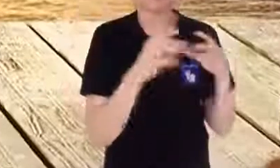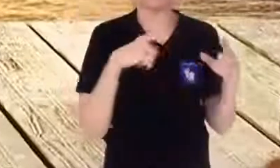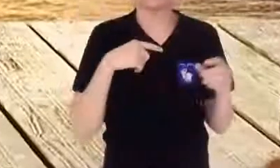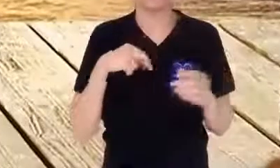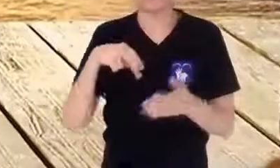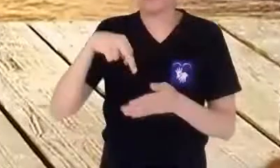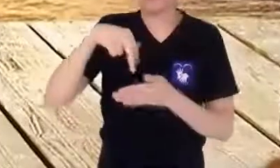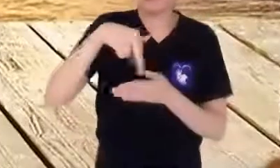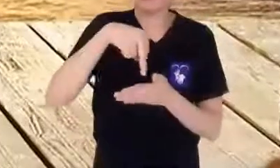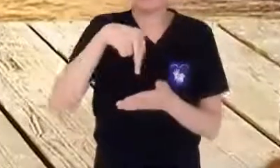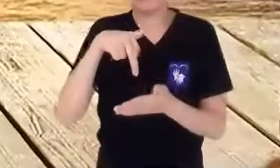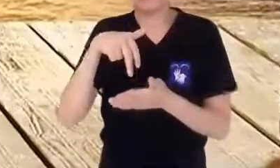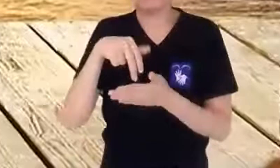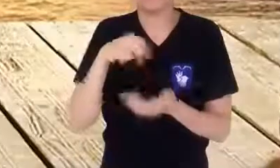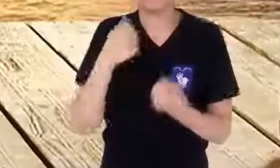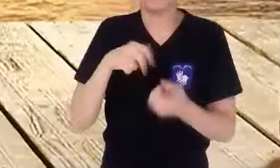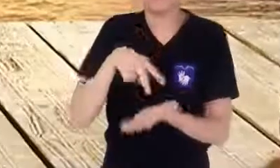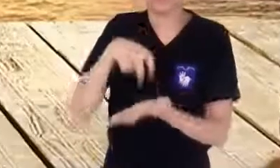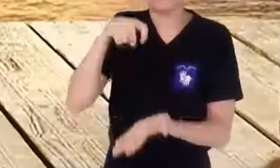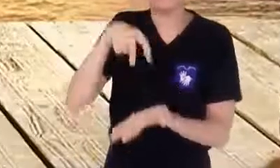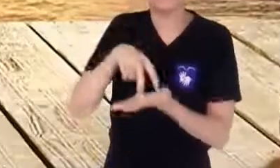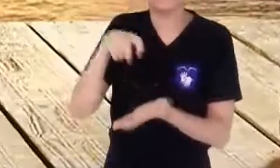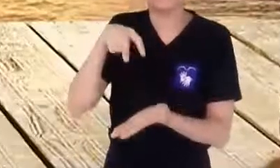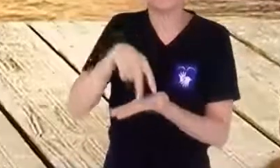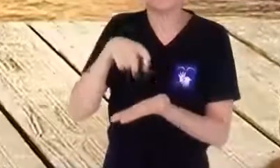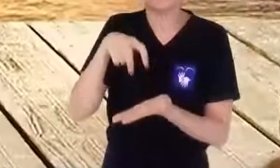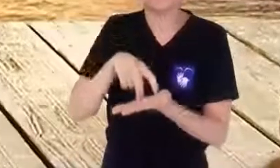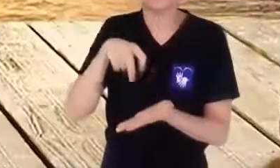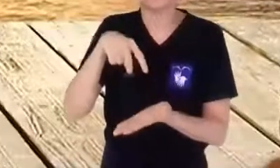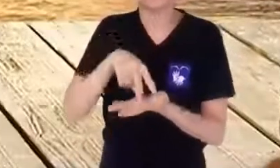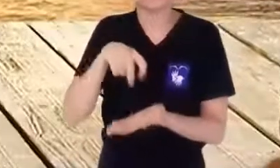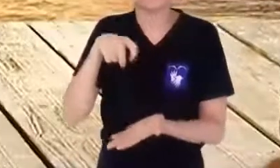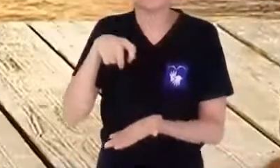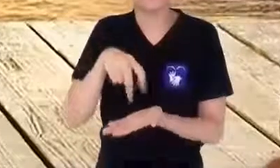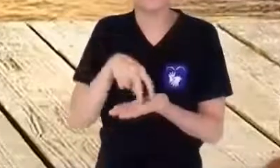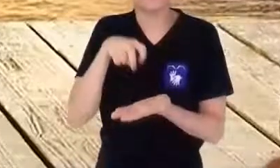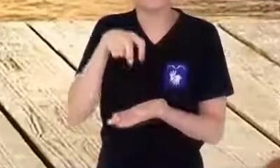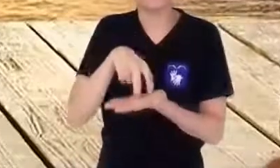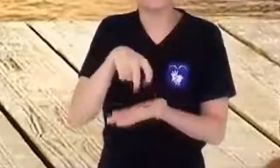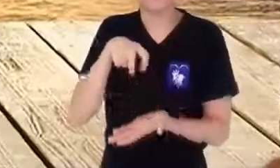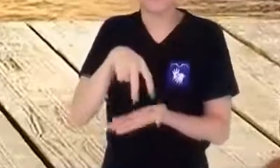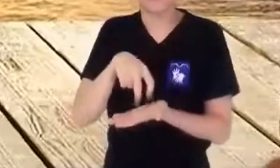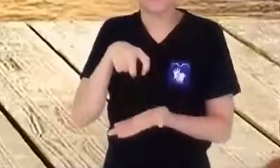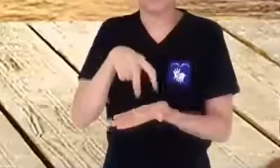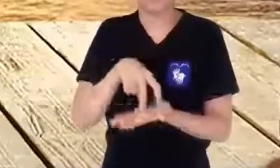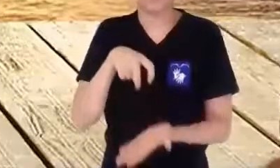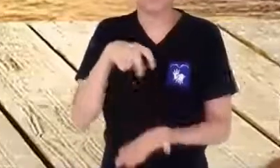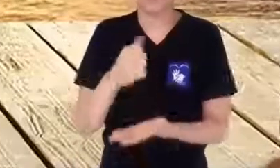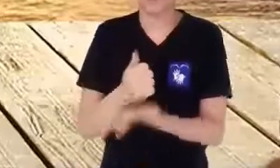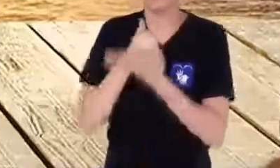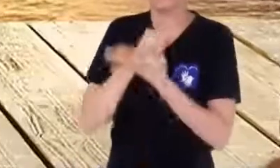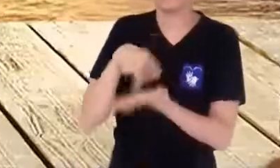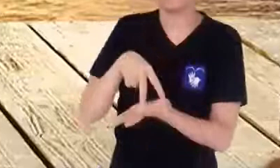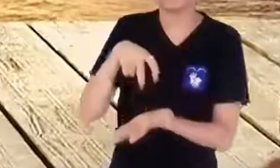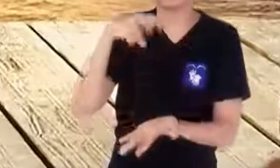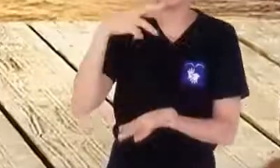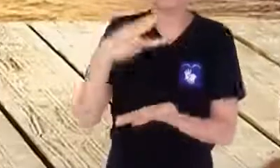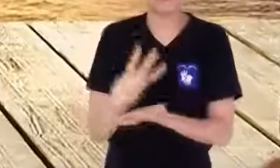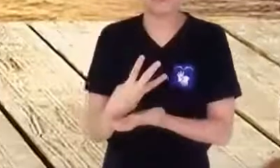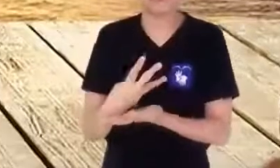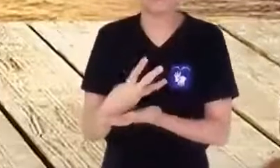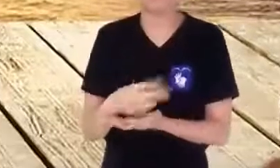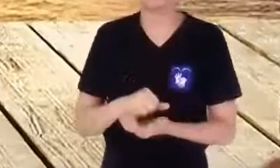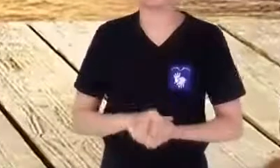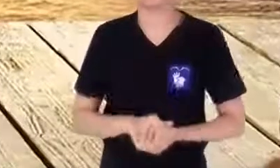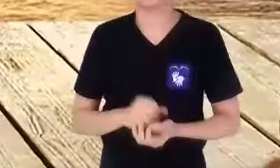dar saltos. Saltos pelas galhas das árvores. Me ajudem, crianças. Saltem. 2, 3. Tá perto,